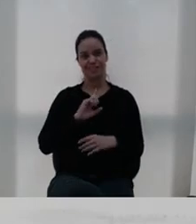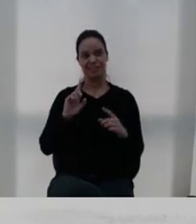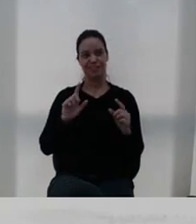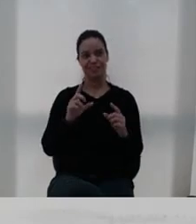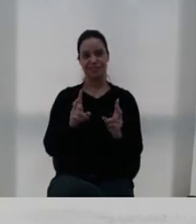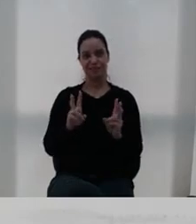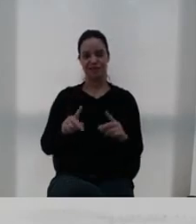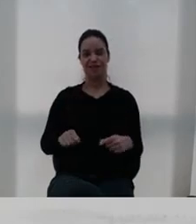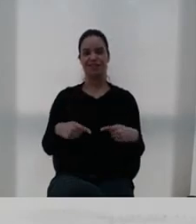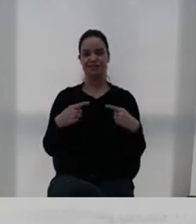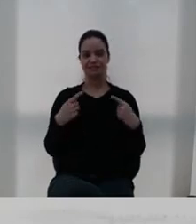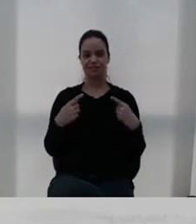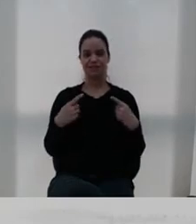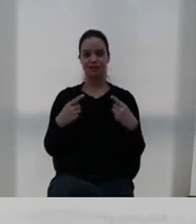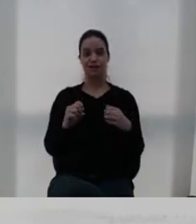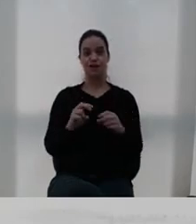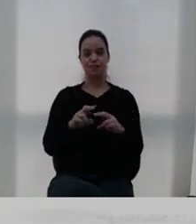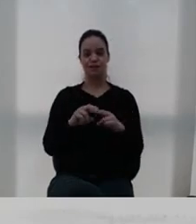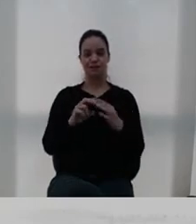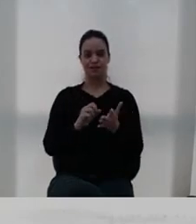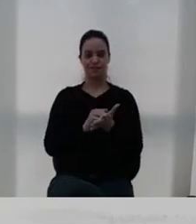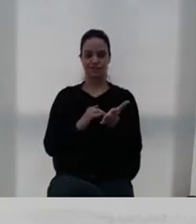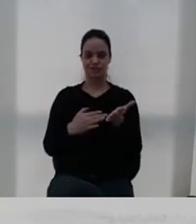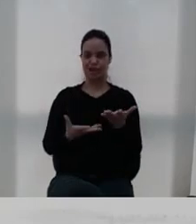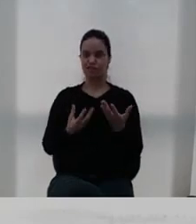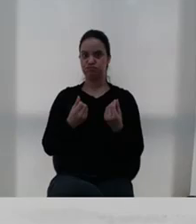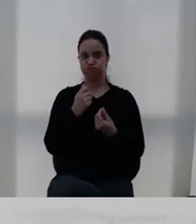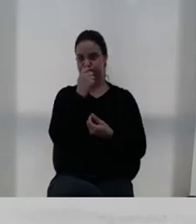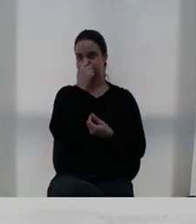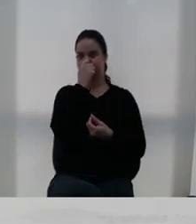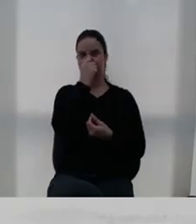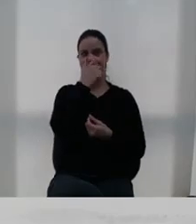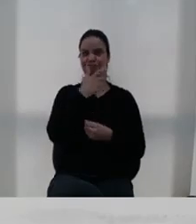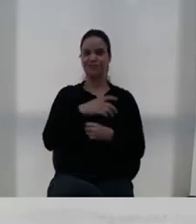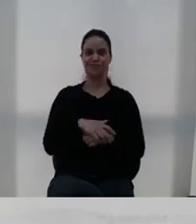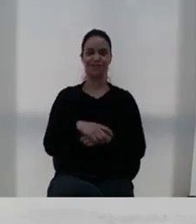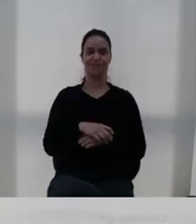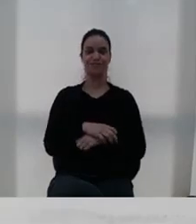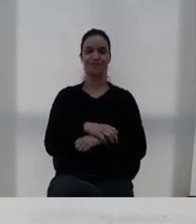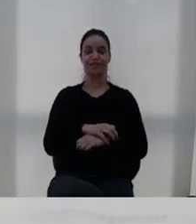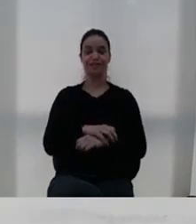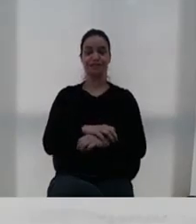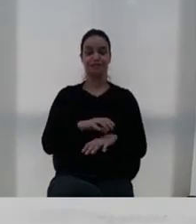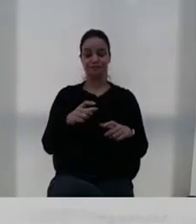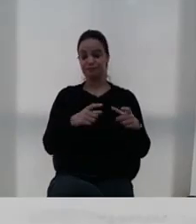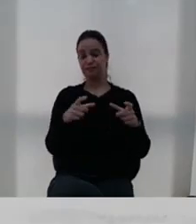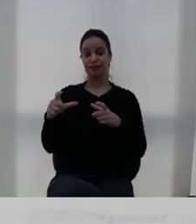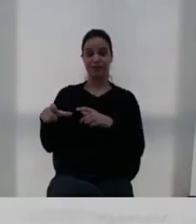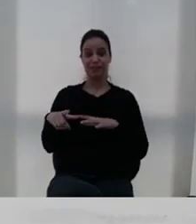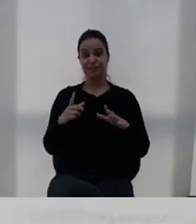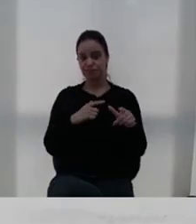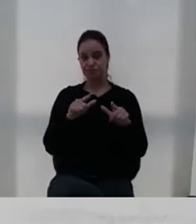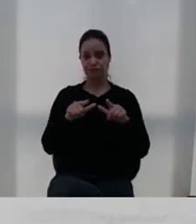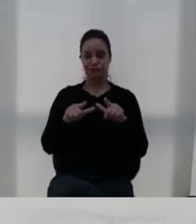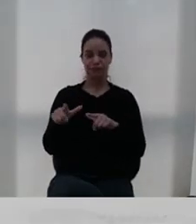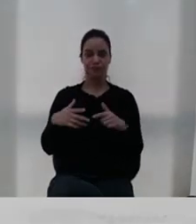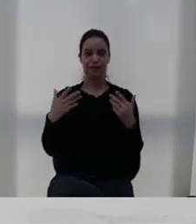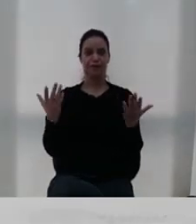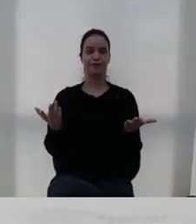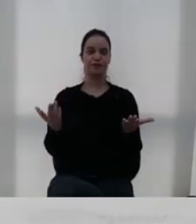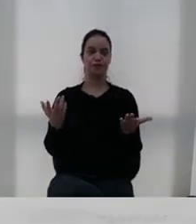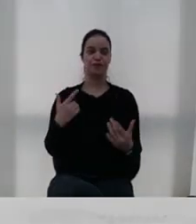desafiadora, pelo volume das atividades, pelo volume das unidades, pela complexidade das unidades, né? E